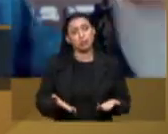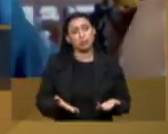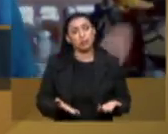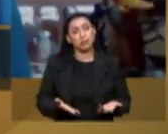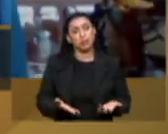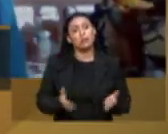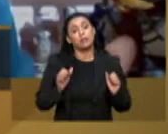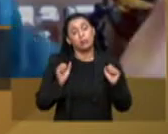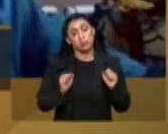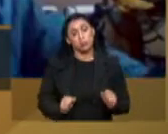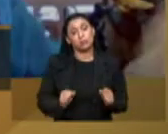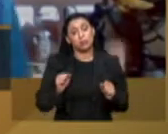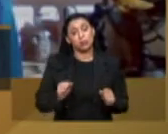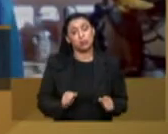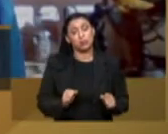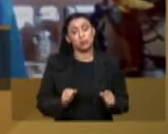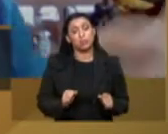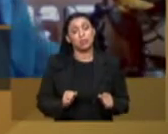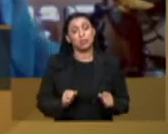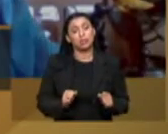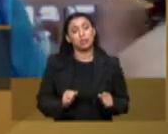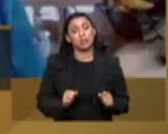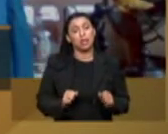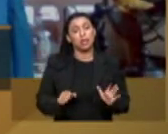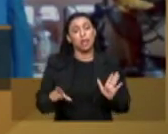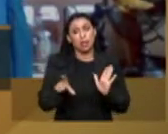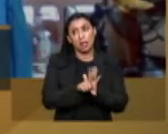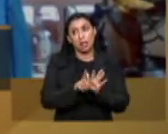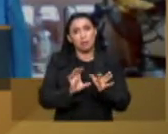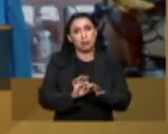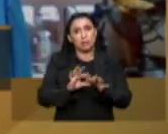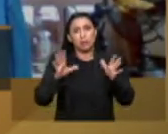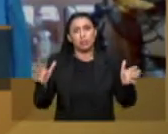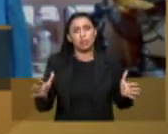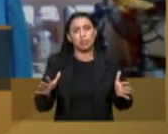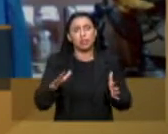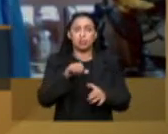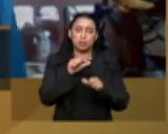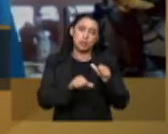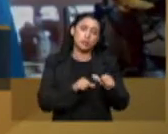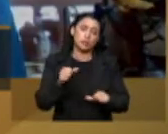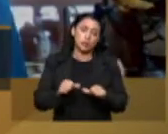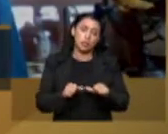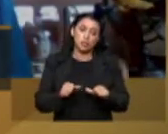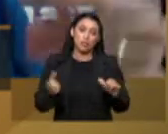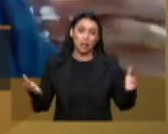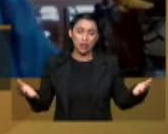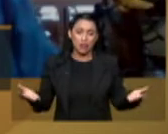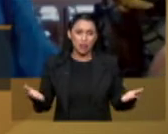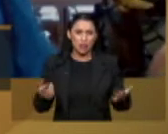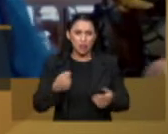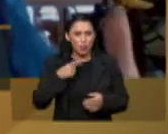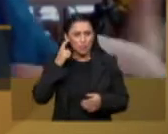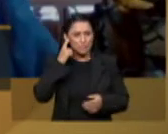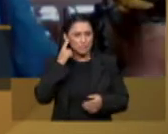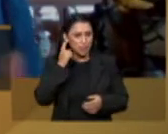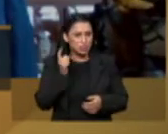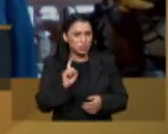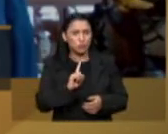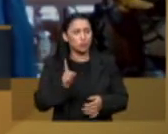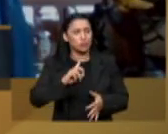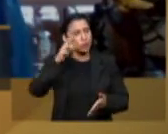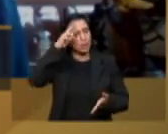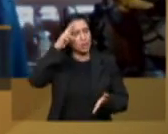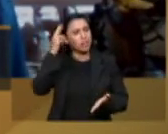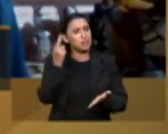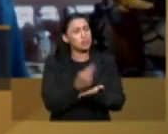nós vamos poder dar ao legislador essa total liberdade? Não vejo que seria respeitar as